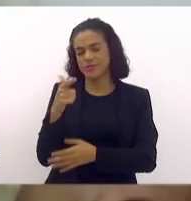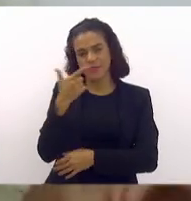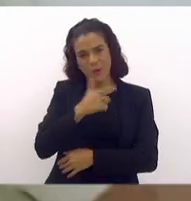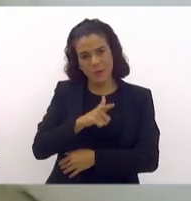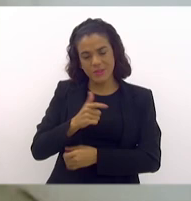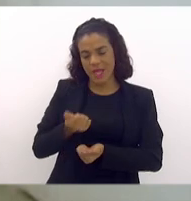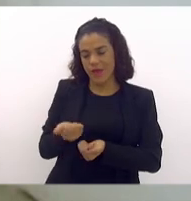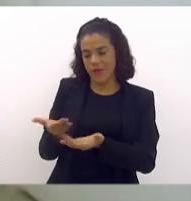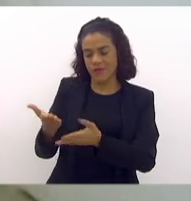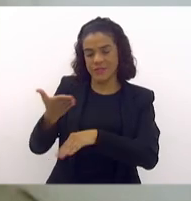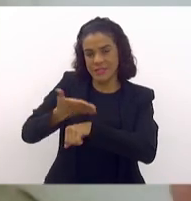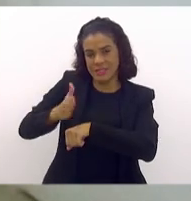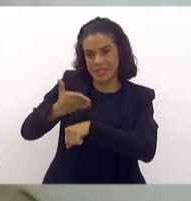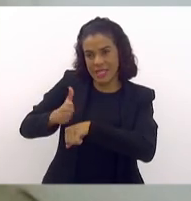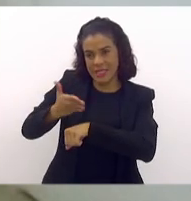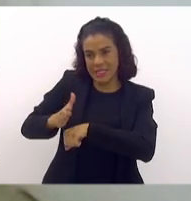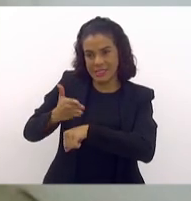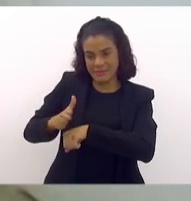mas